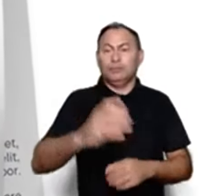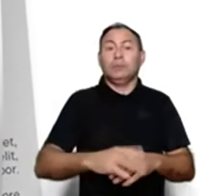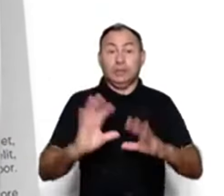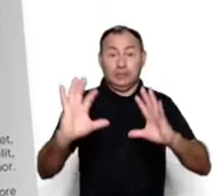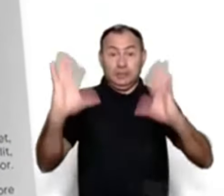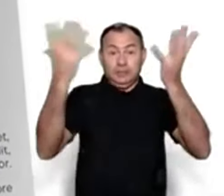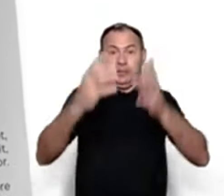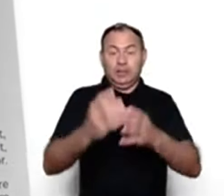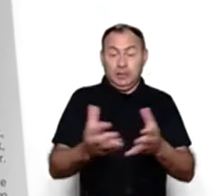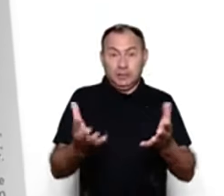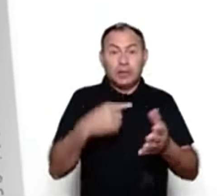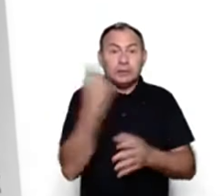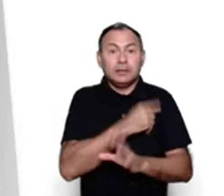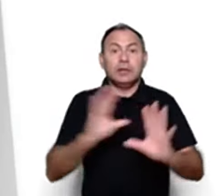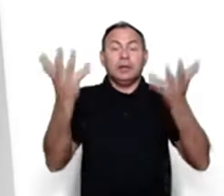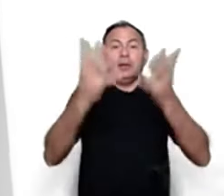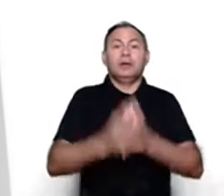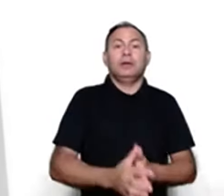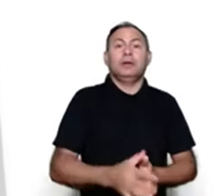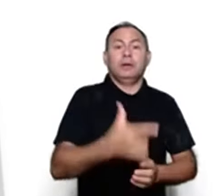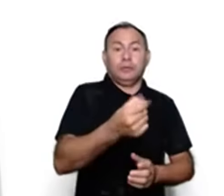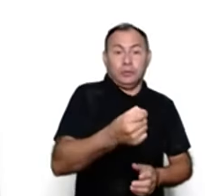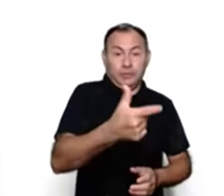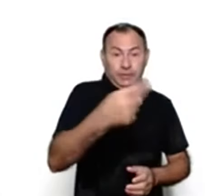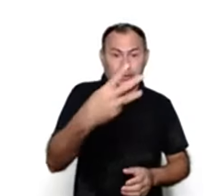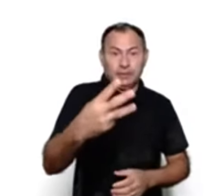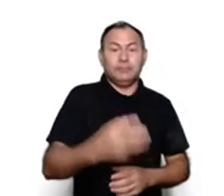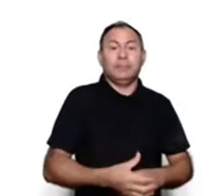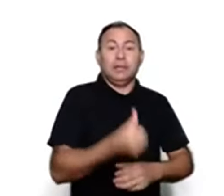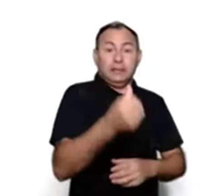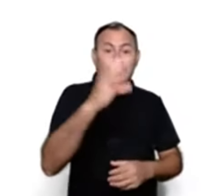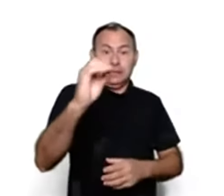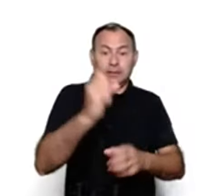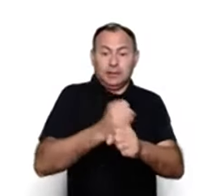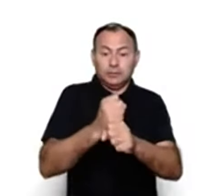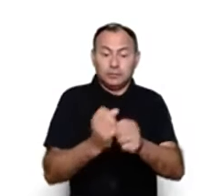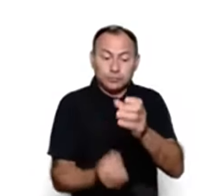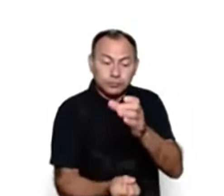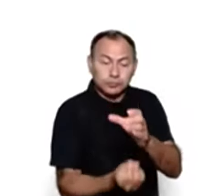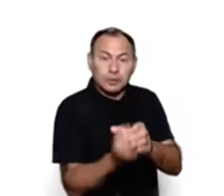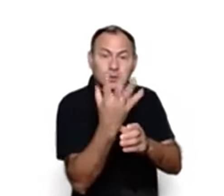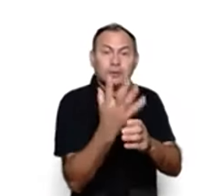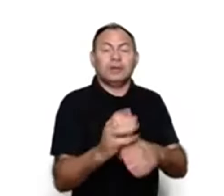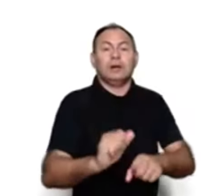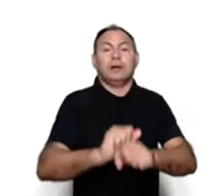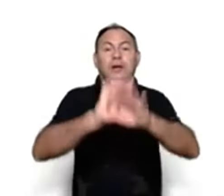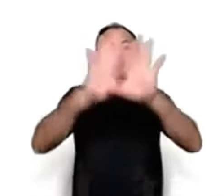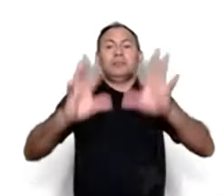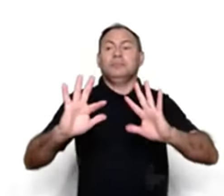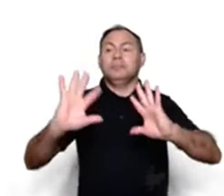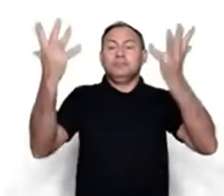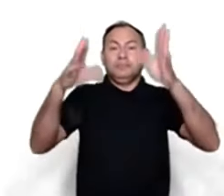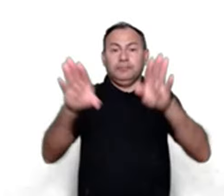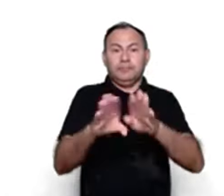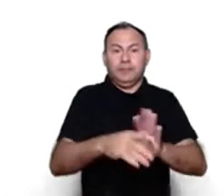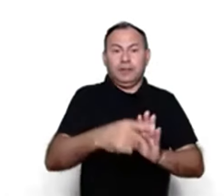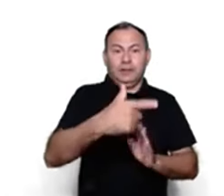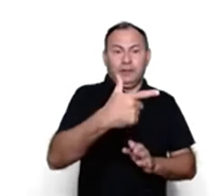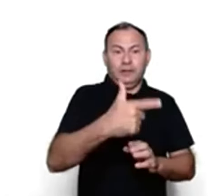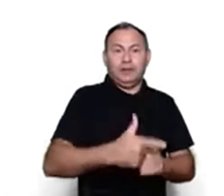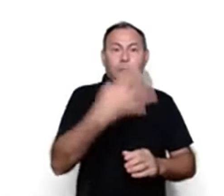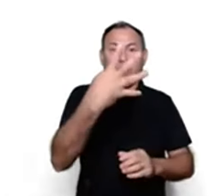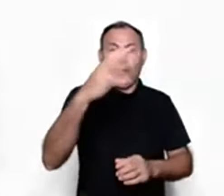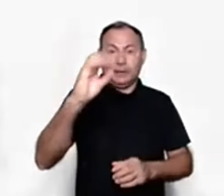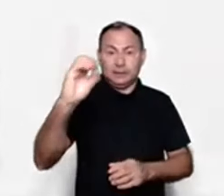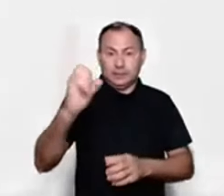nós estamos celebrando também, acabamos de celebrar no ano de 2023, os 60 anos da sua promulgação, claro, comemorando também os